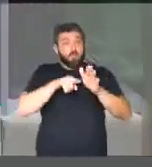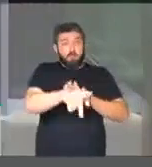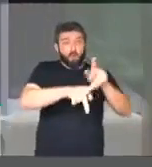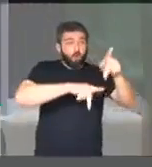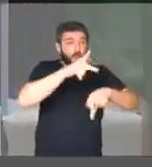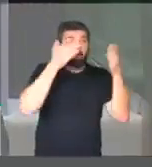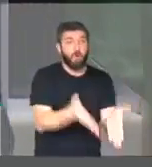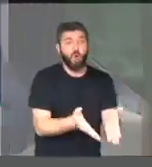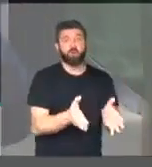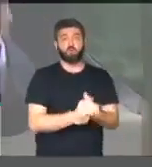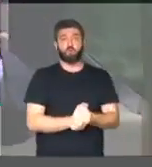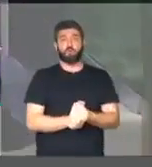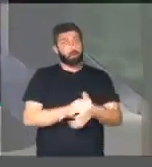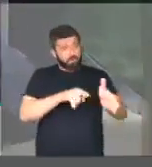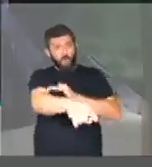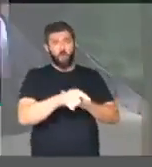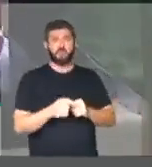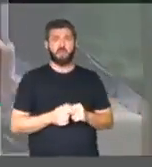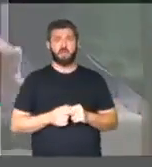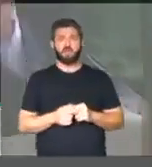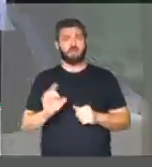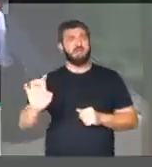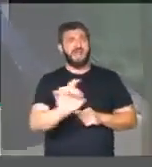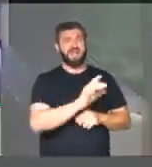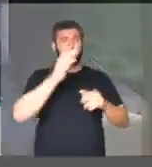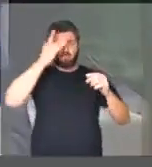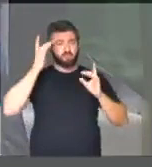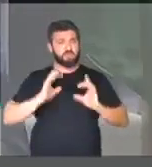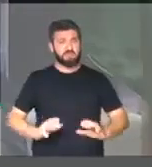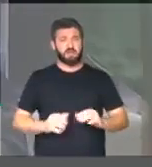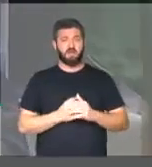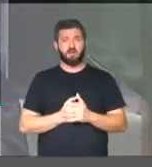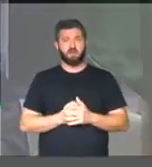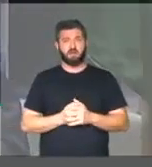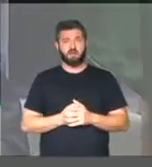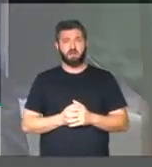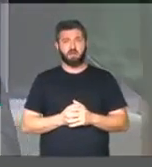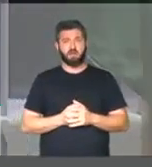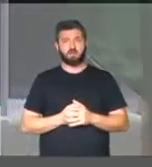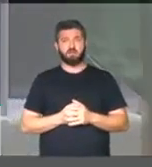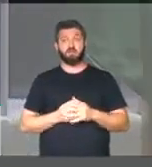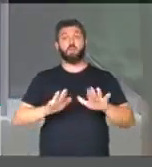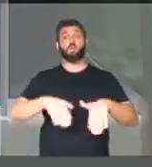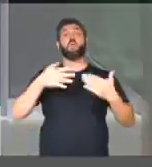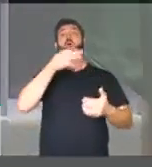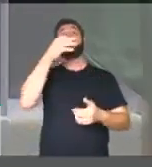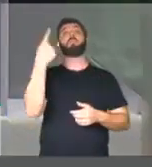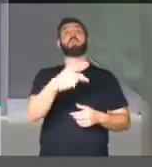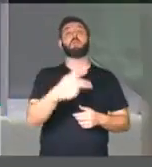povo, perguntem a cada cidadão e a cada cidadã qual é a sua